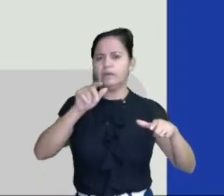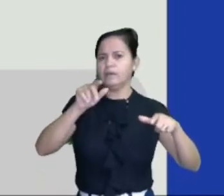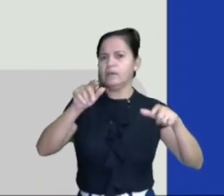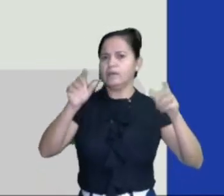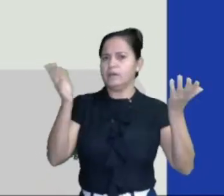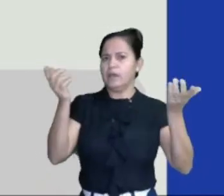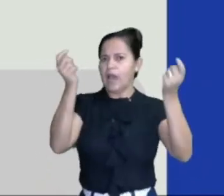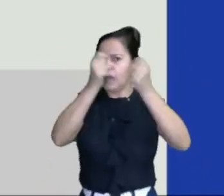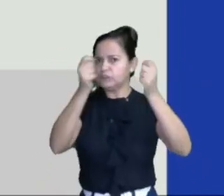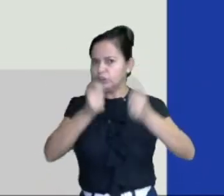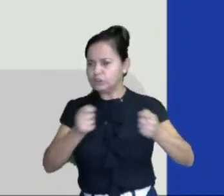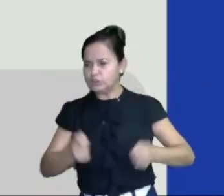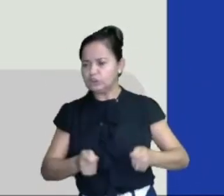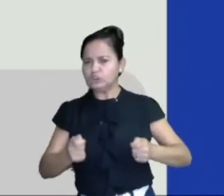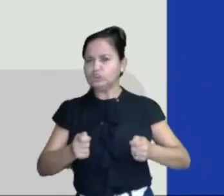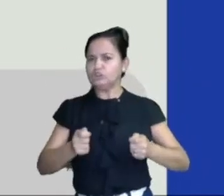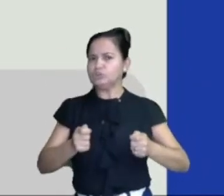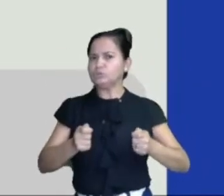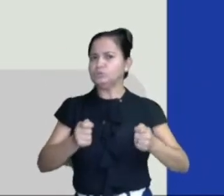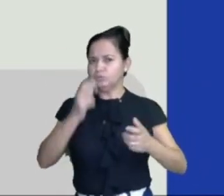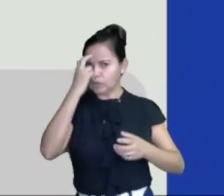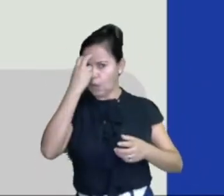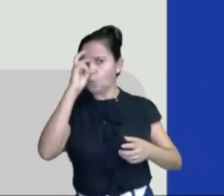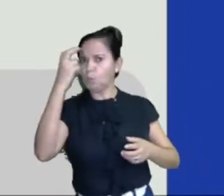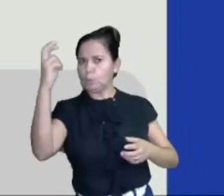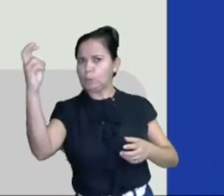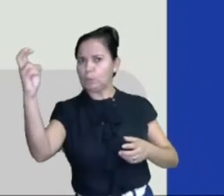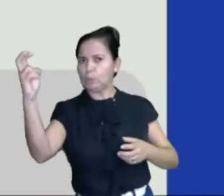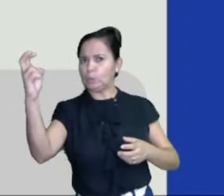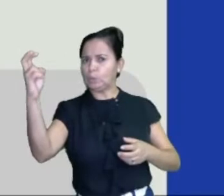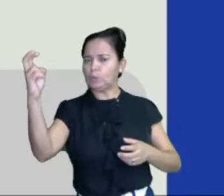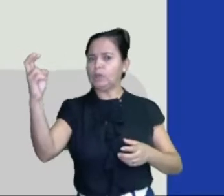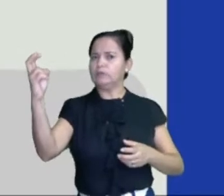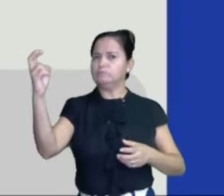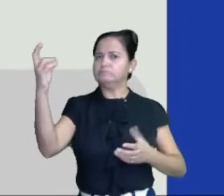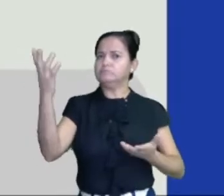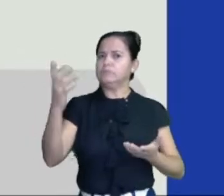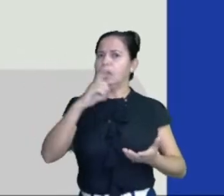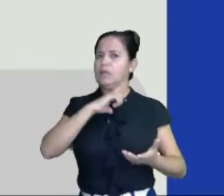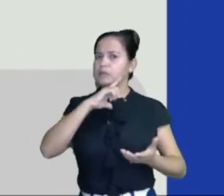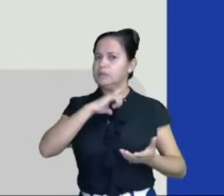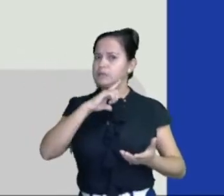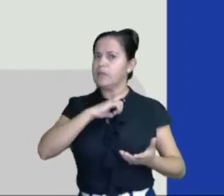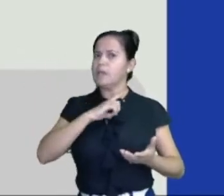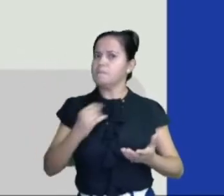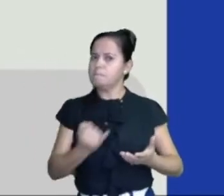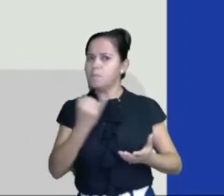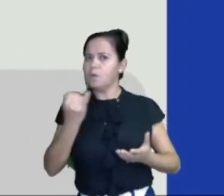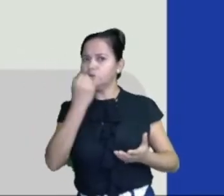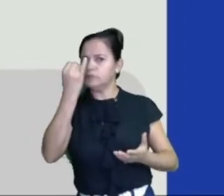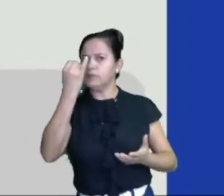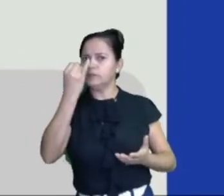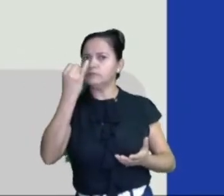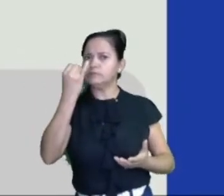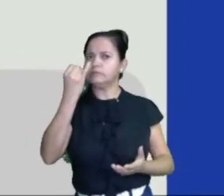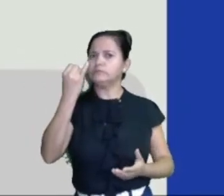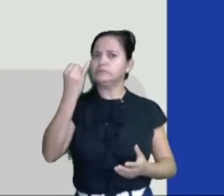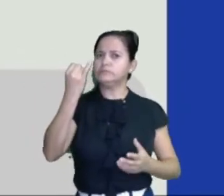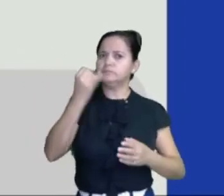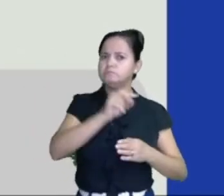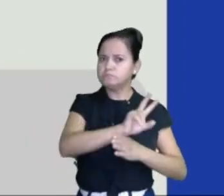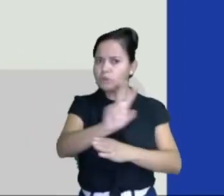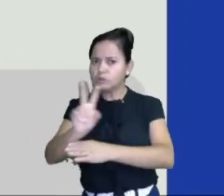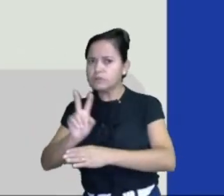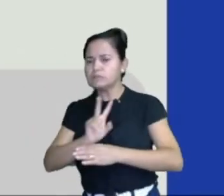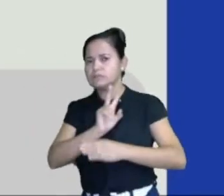do Ministério da Cultura que tem a missão de preservar o patrimônio cultural brasileiro. É um